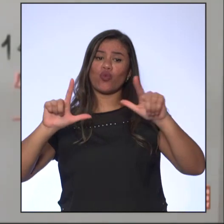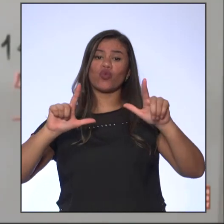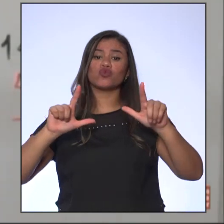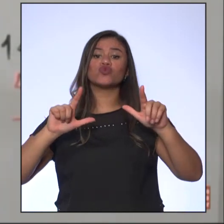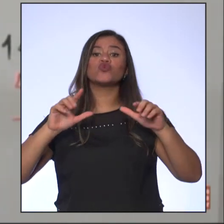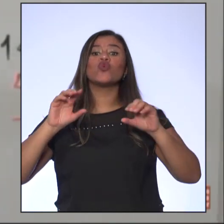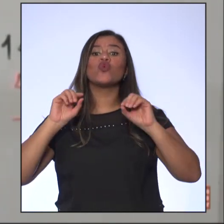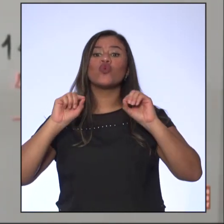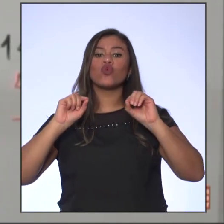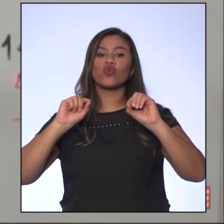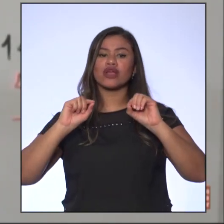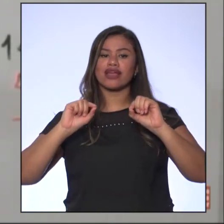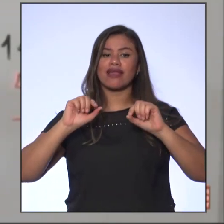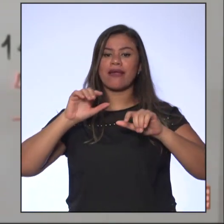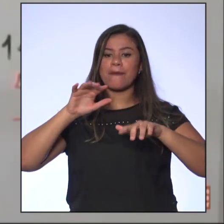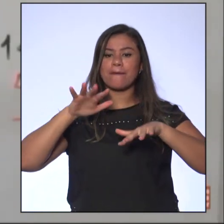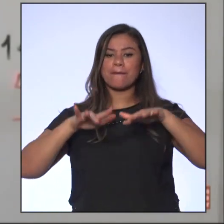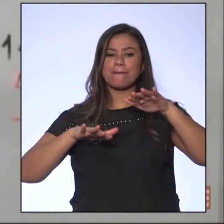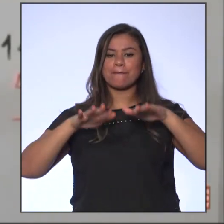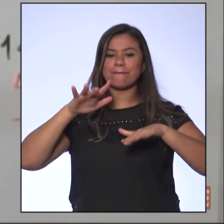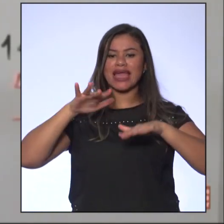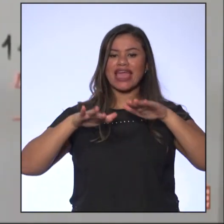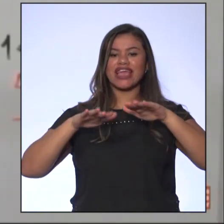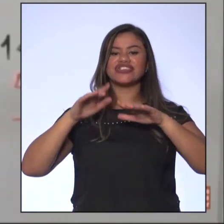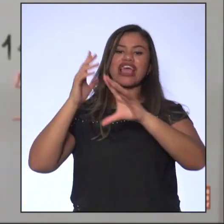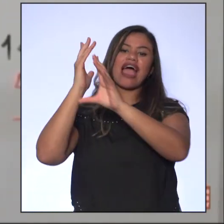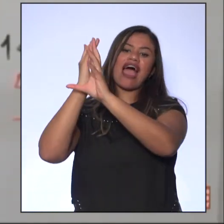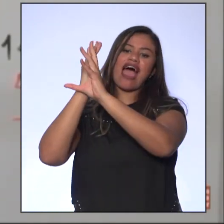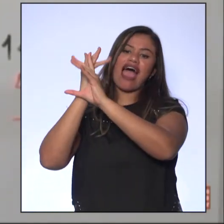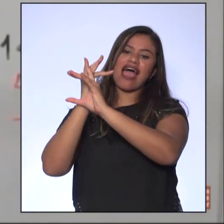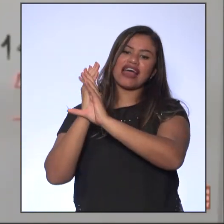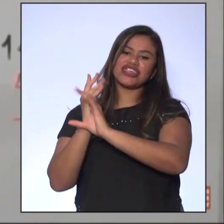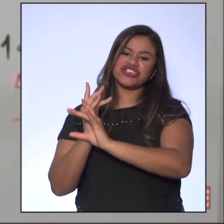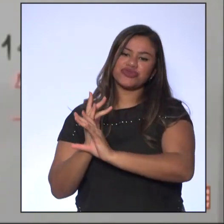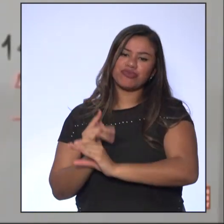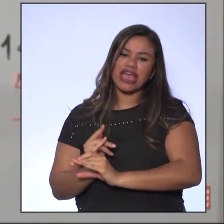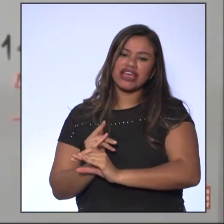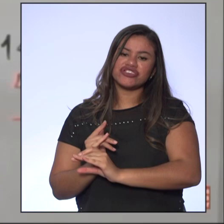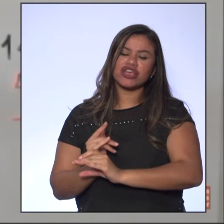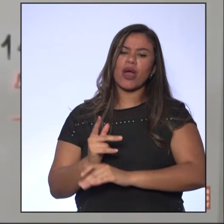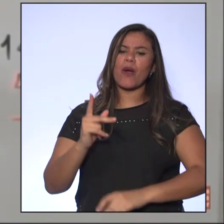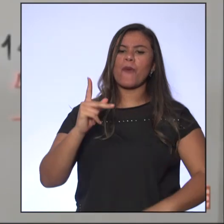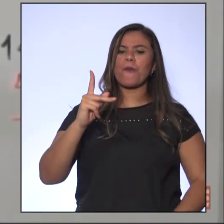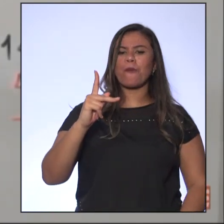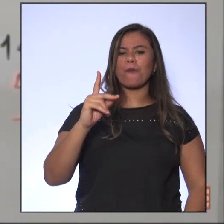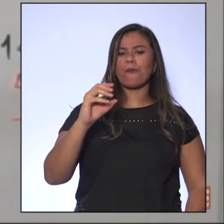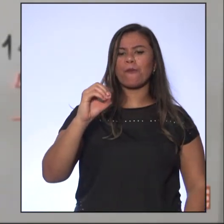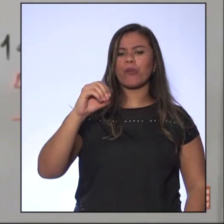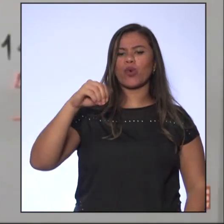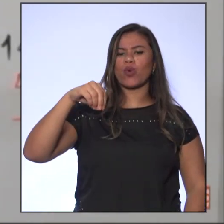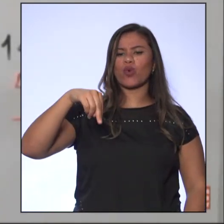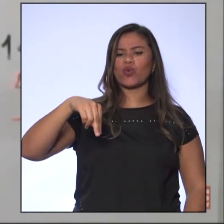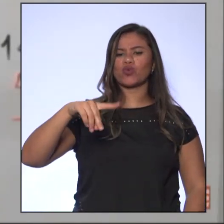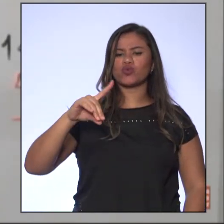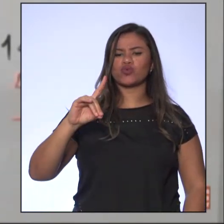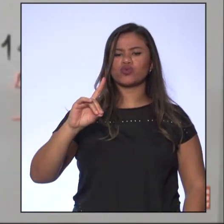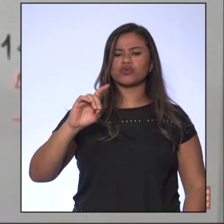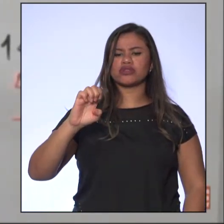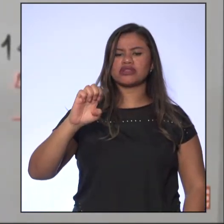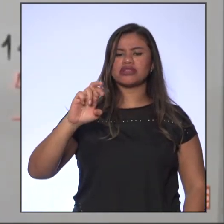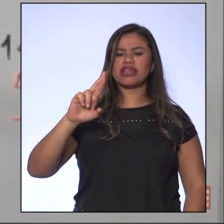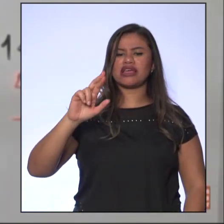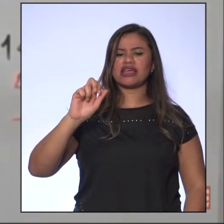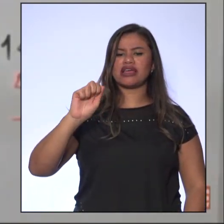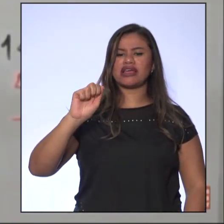média aritmética ponderada. Mura, como é média ponderada?